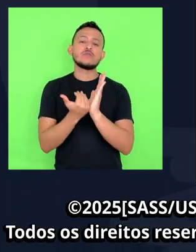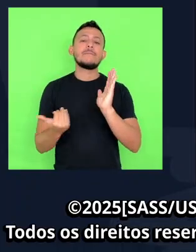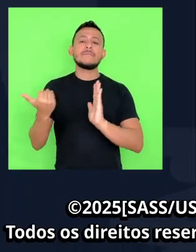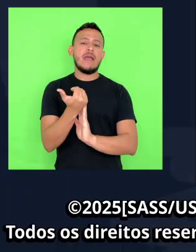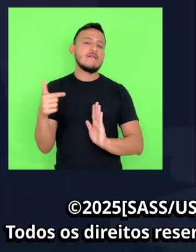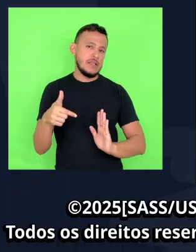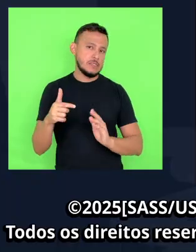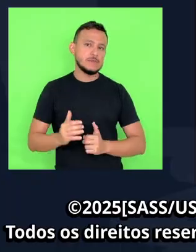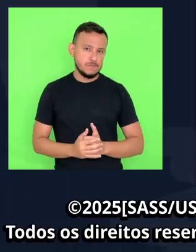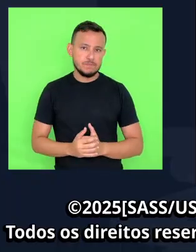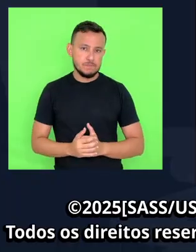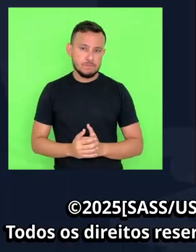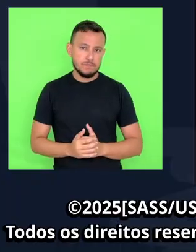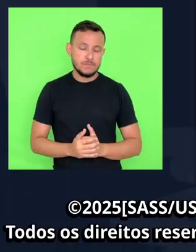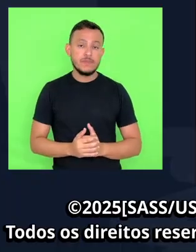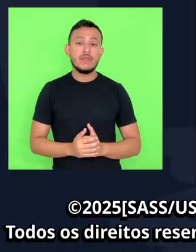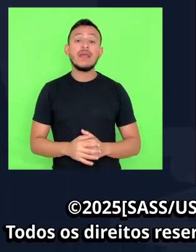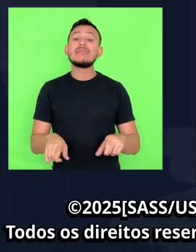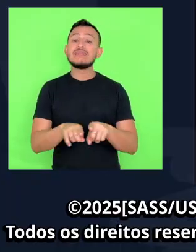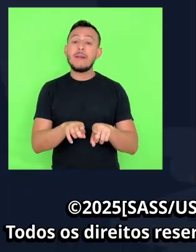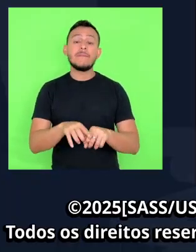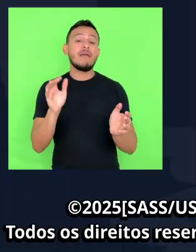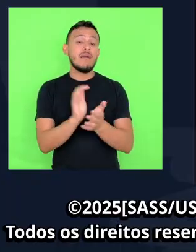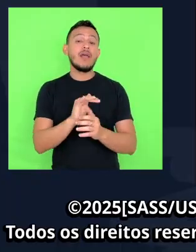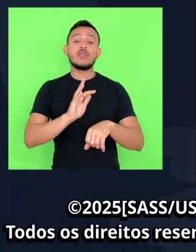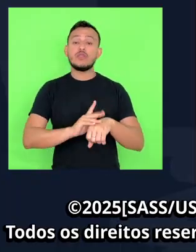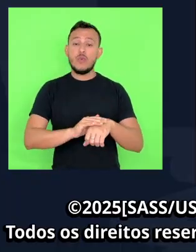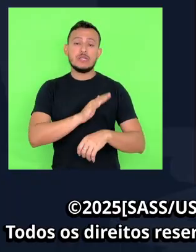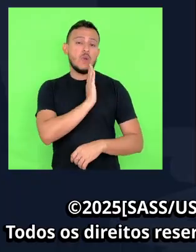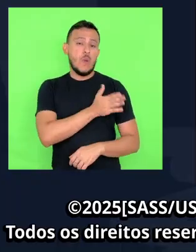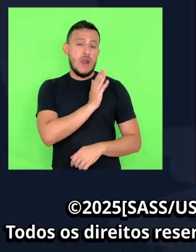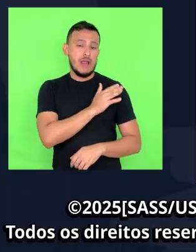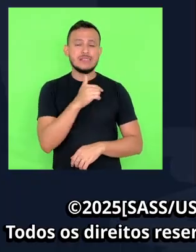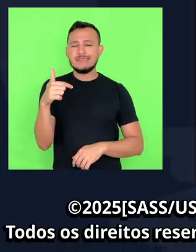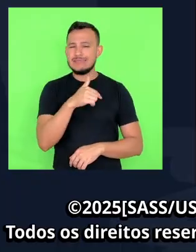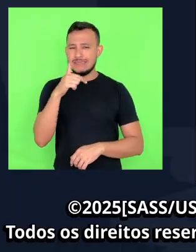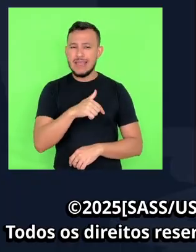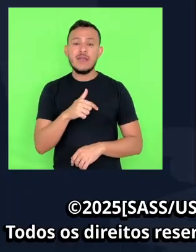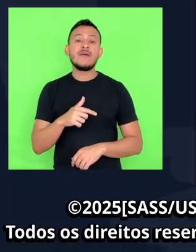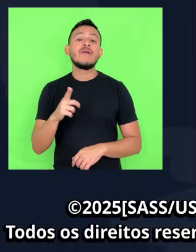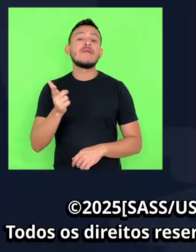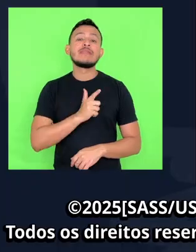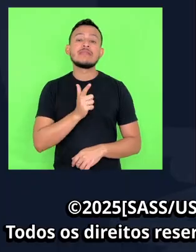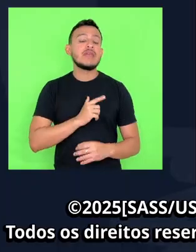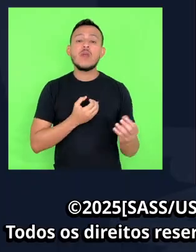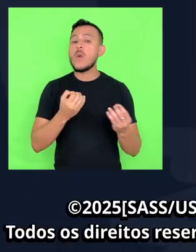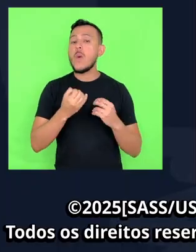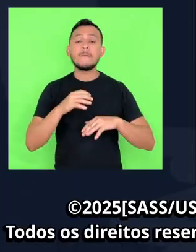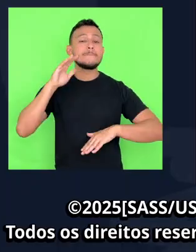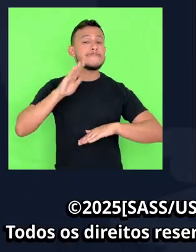obesidade. Também as doenças cardiovasculares e as doenças crônicas